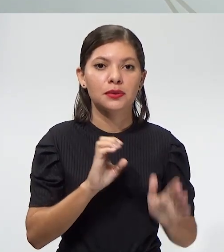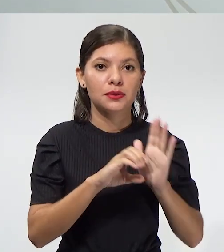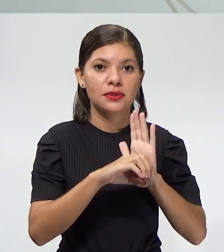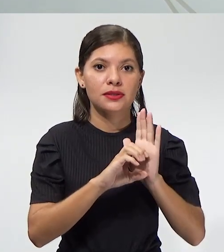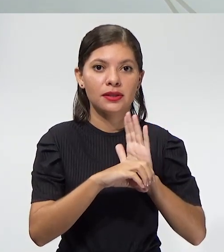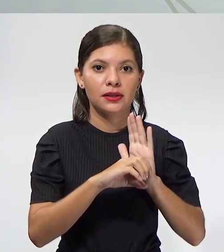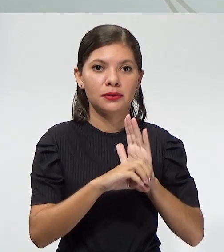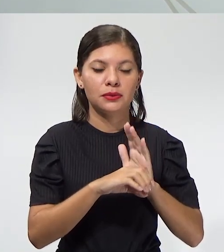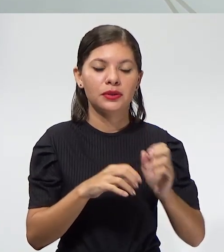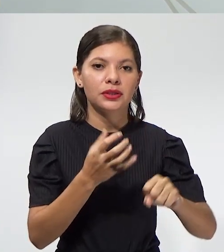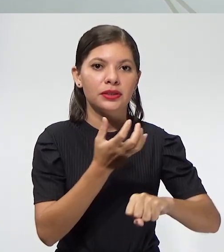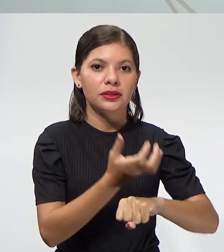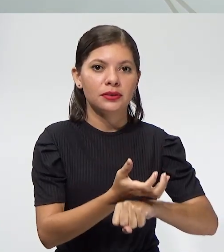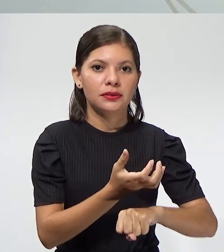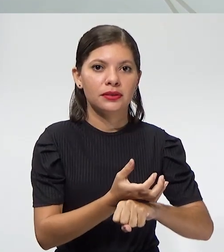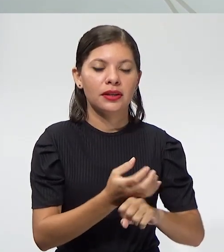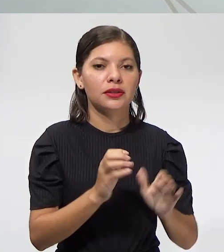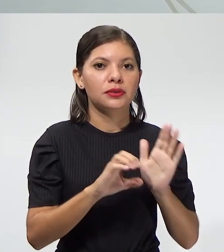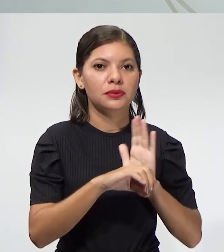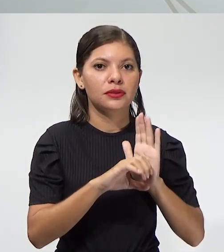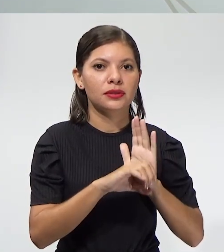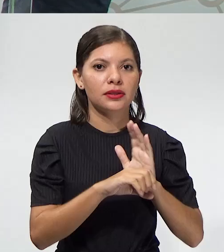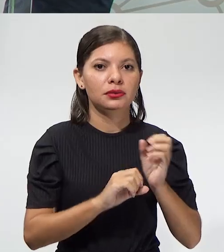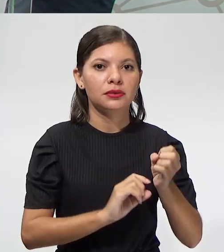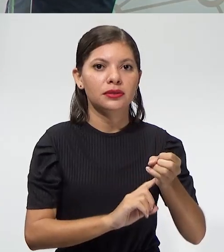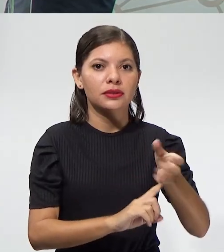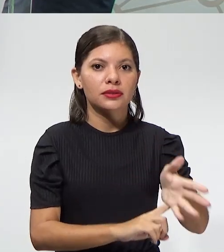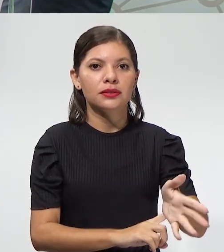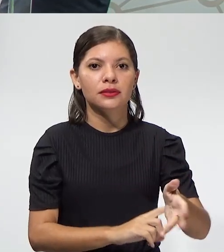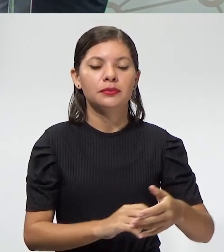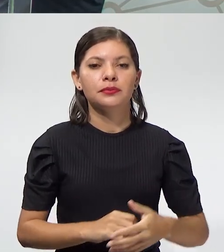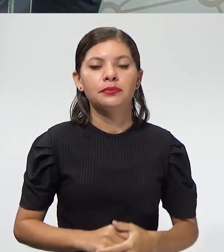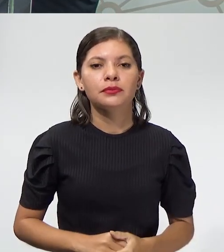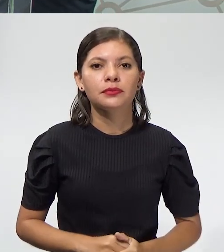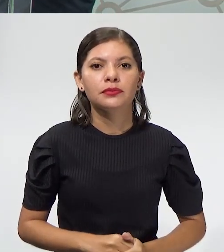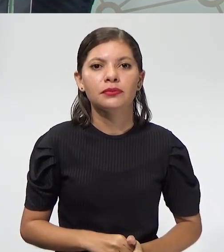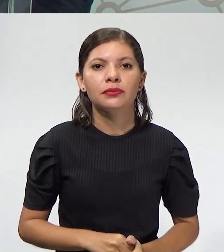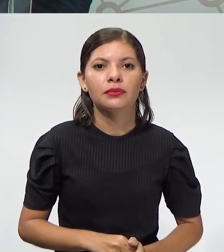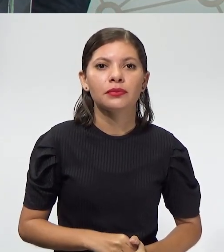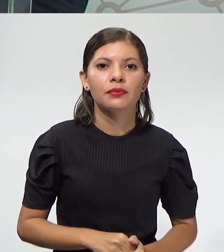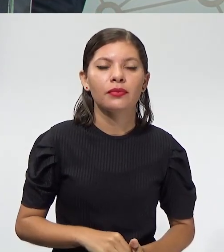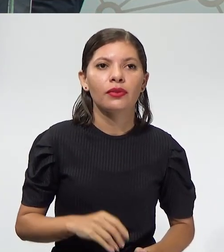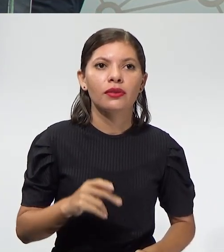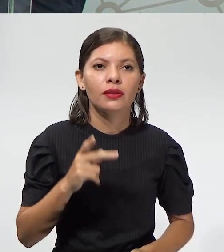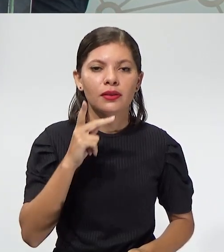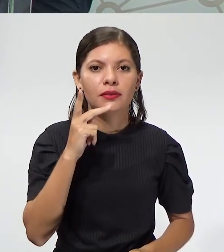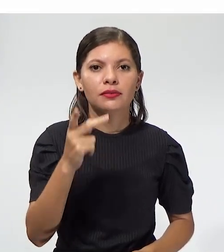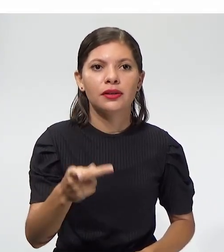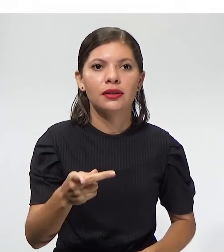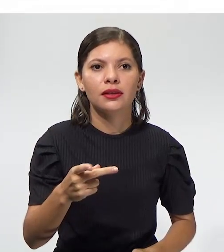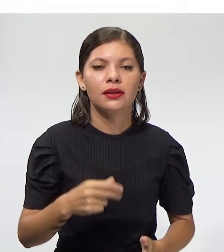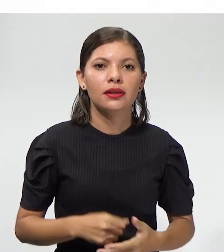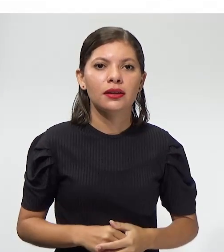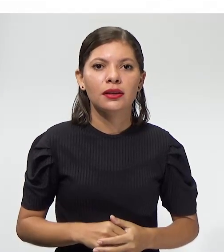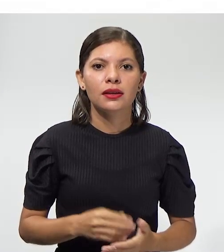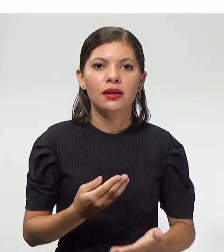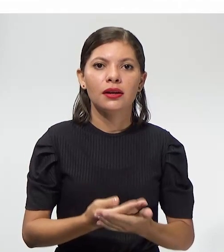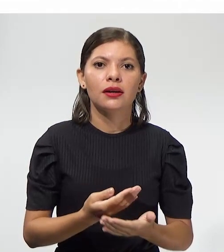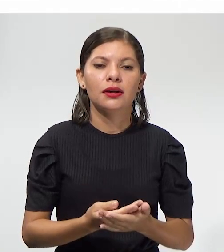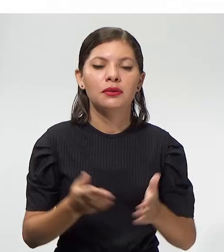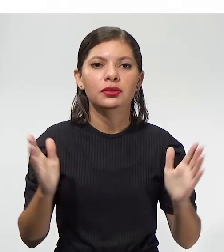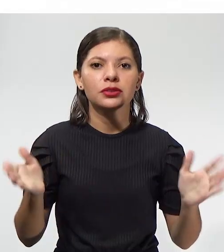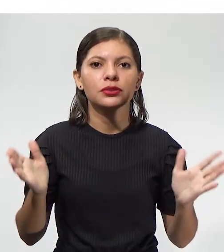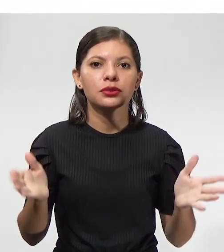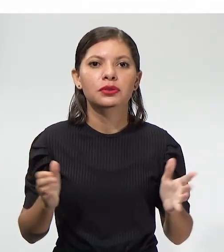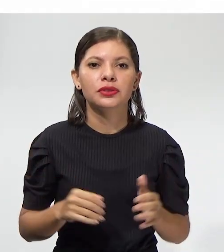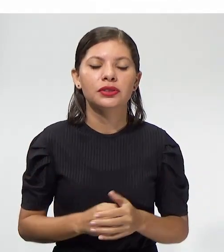de interdisciplinaridade e o conceito de extensão. Então, nós vamos lá para falar um pouco mais sobre a nossa aula de hoje, que